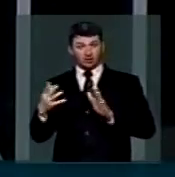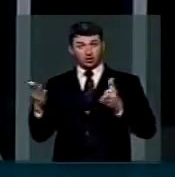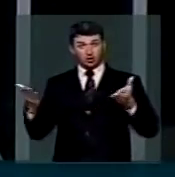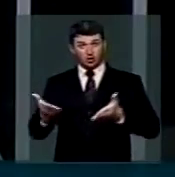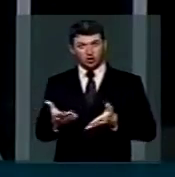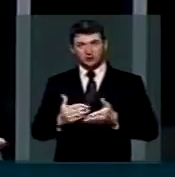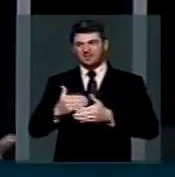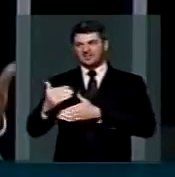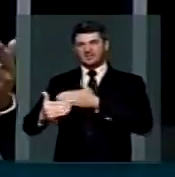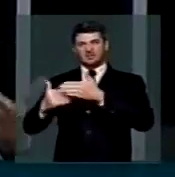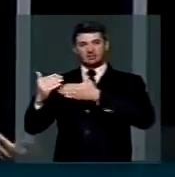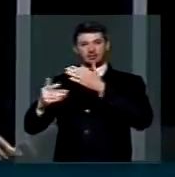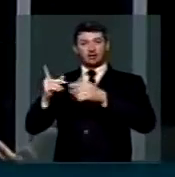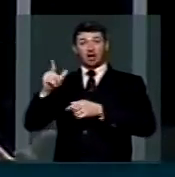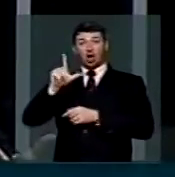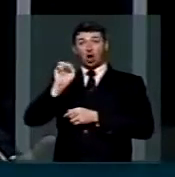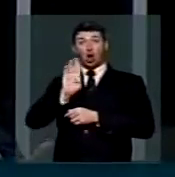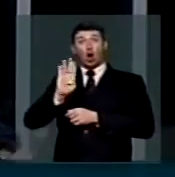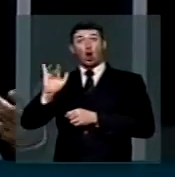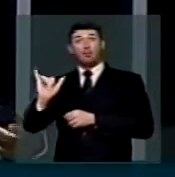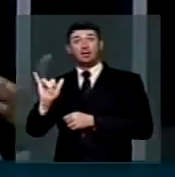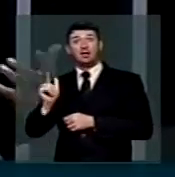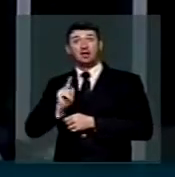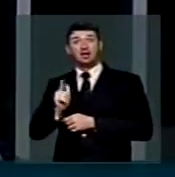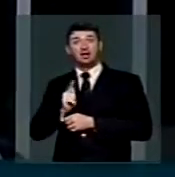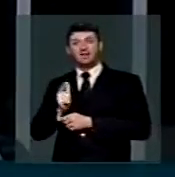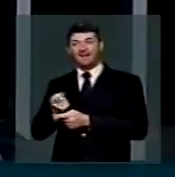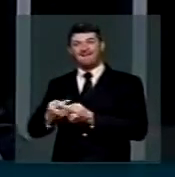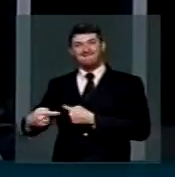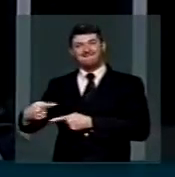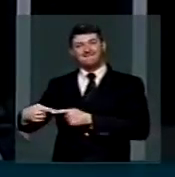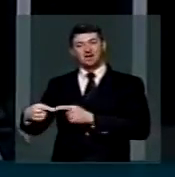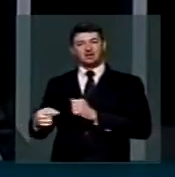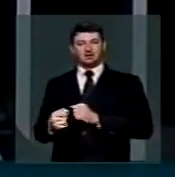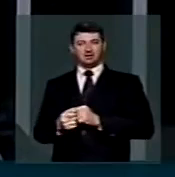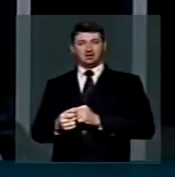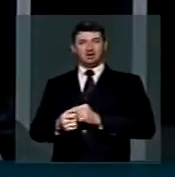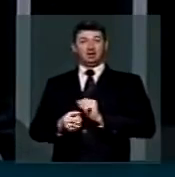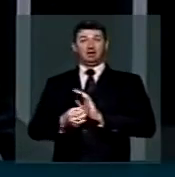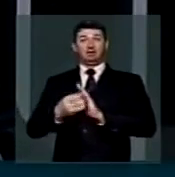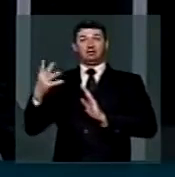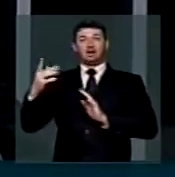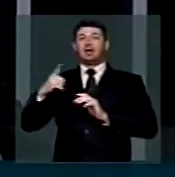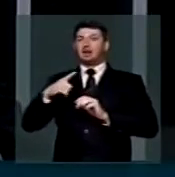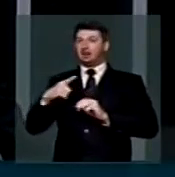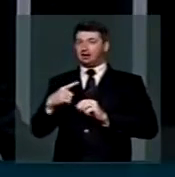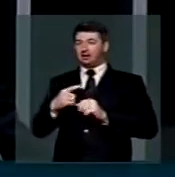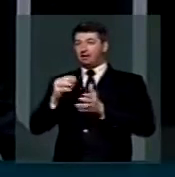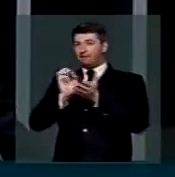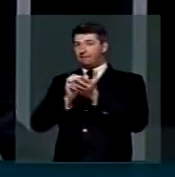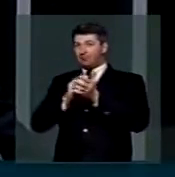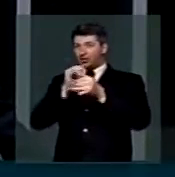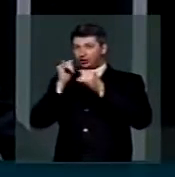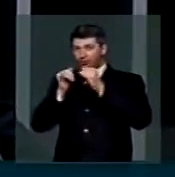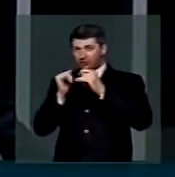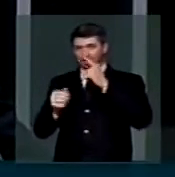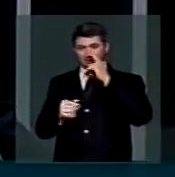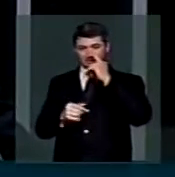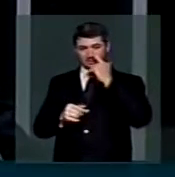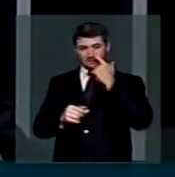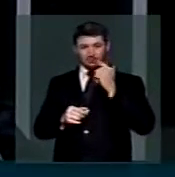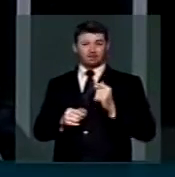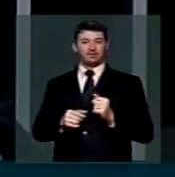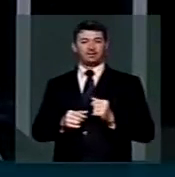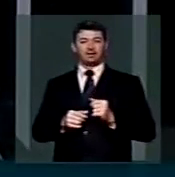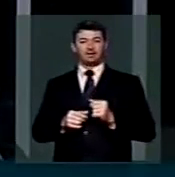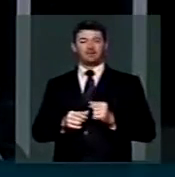hoje desenvolveram um verdadeiro lobby, um poderoso lobby, que muitas vezes conta com a desinformação, que